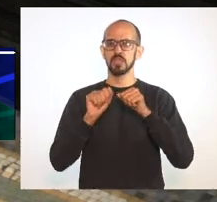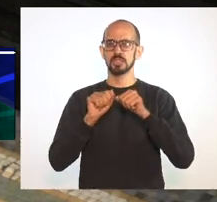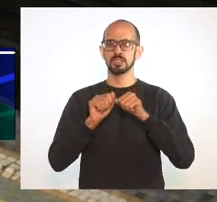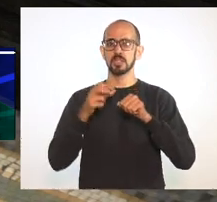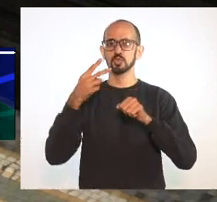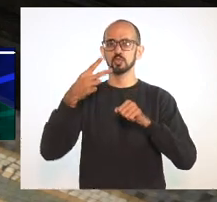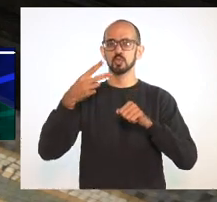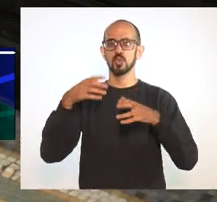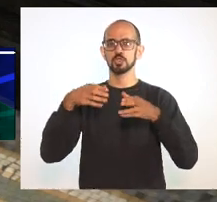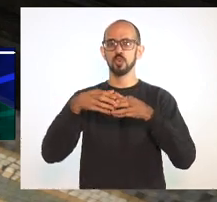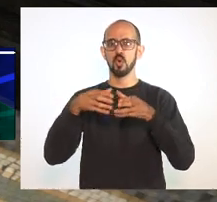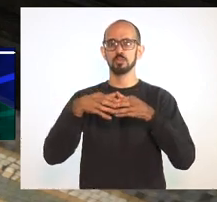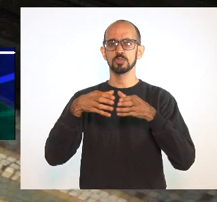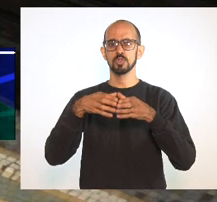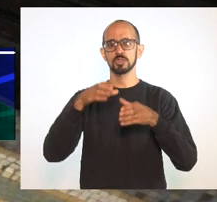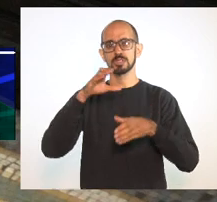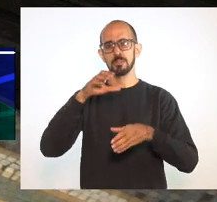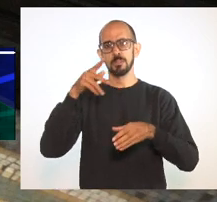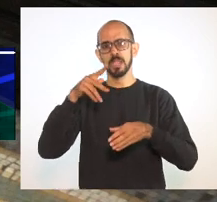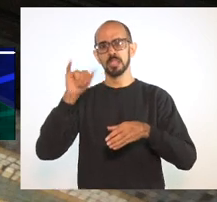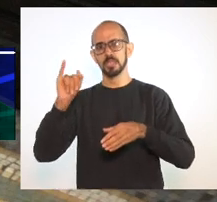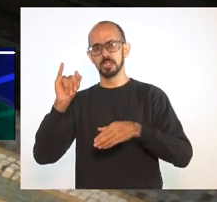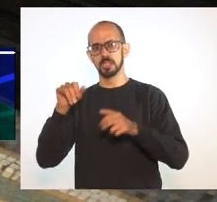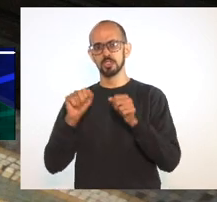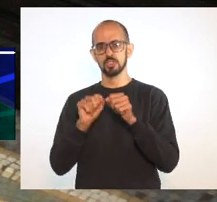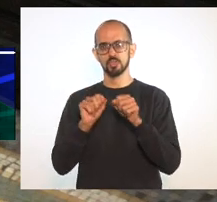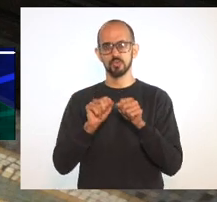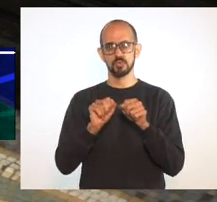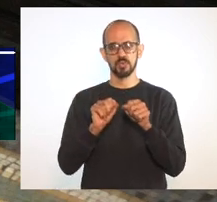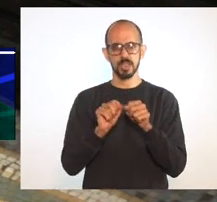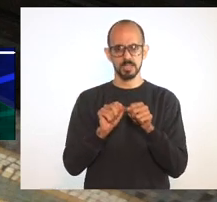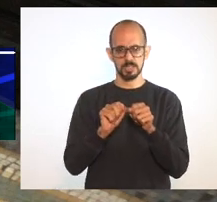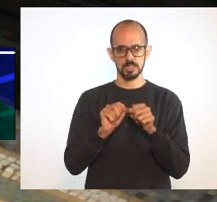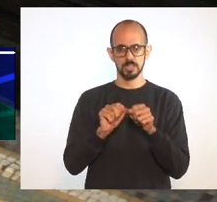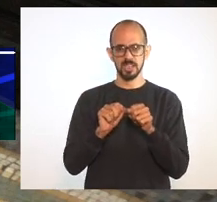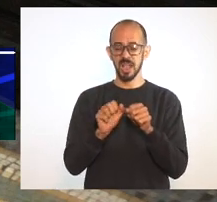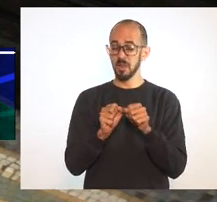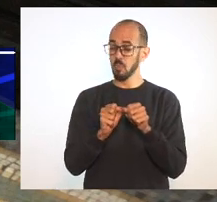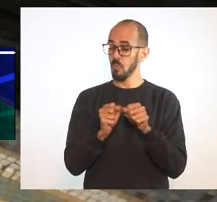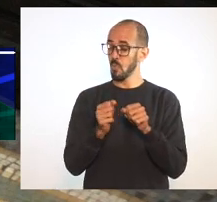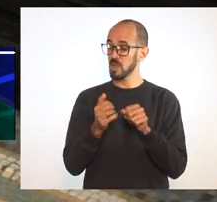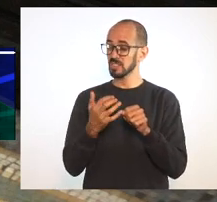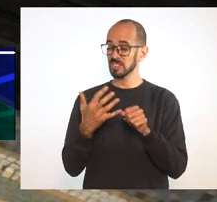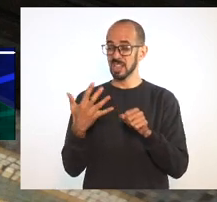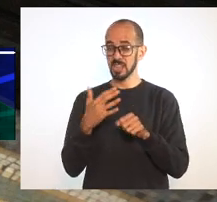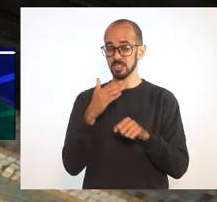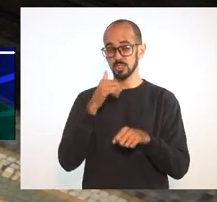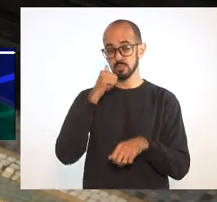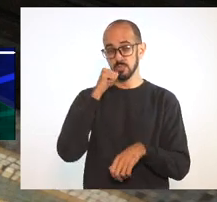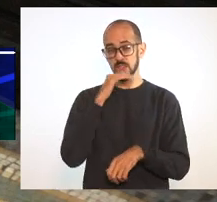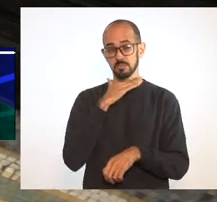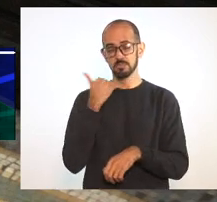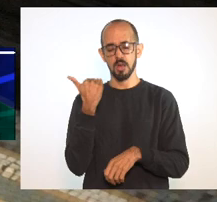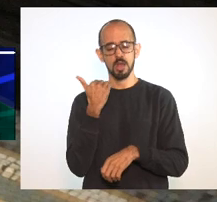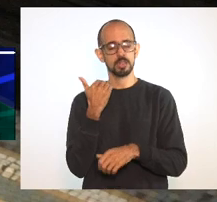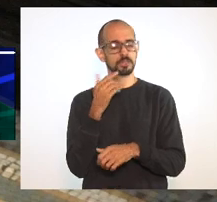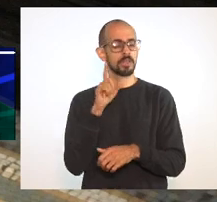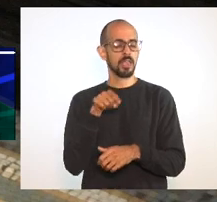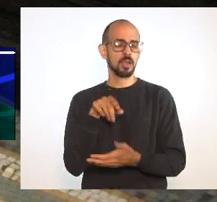comissões parlamentares de inquérito, o número de mortes das mulheres é uma realidade. Assim